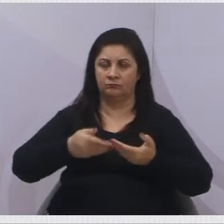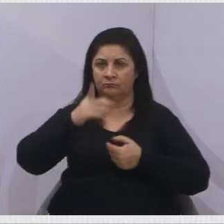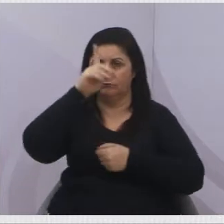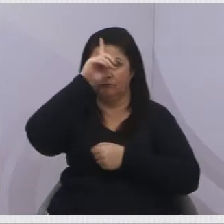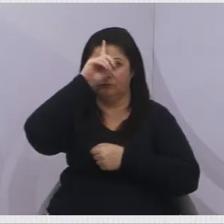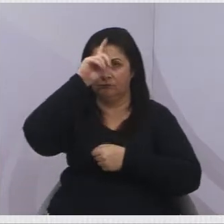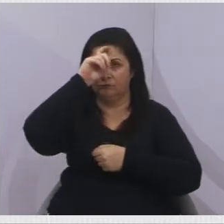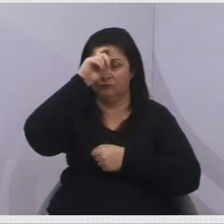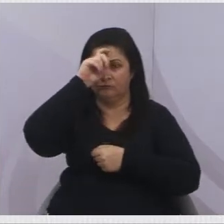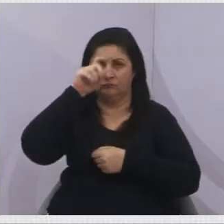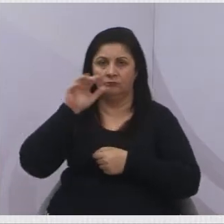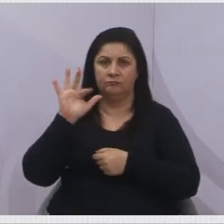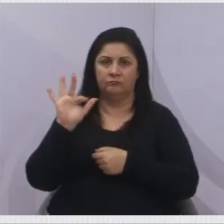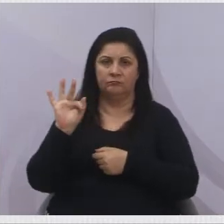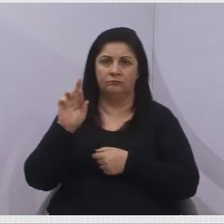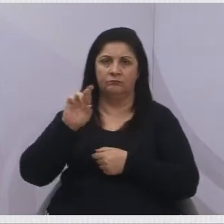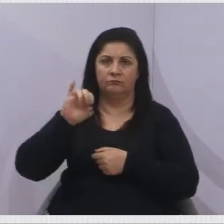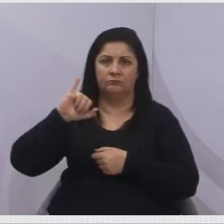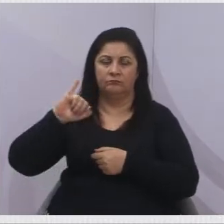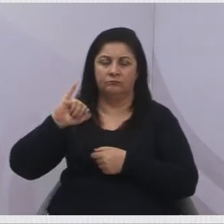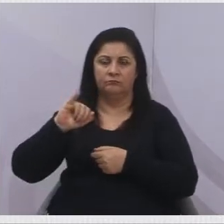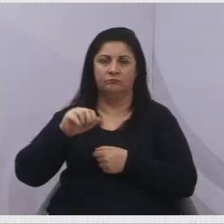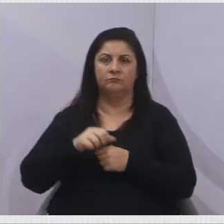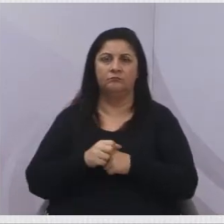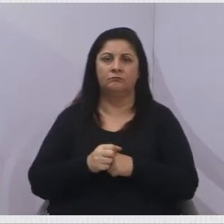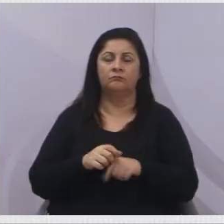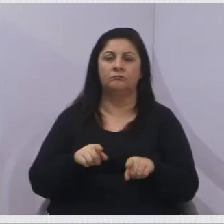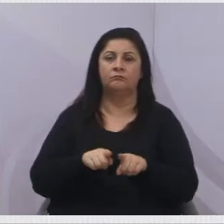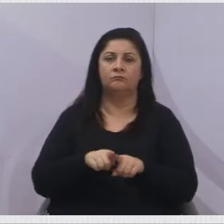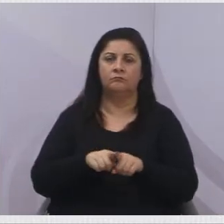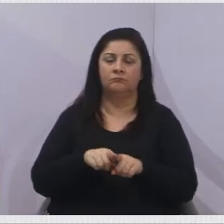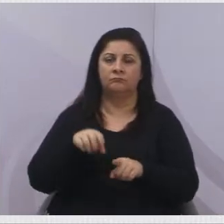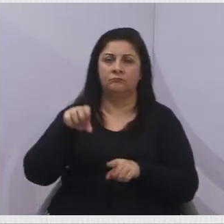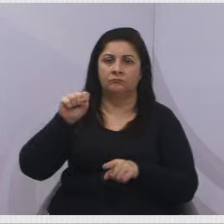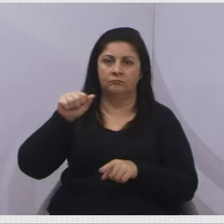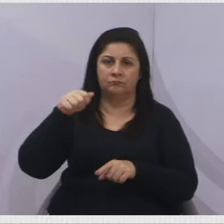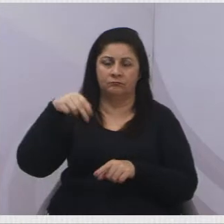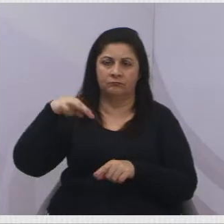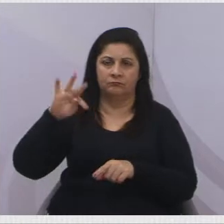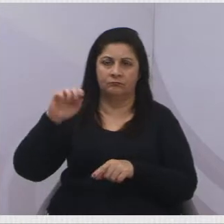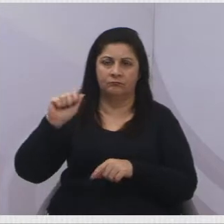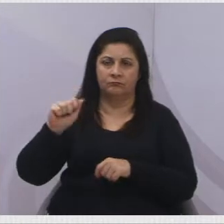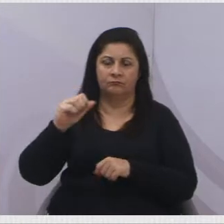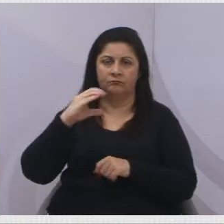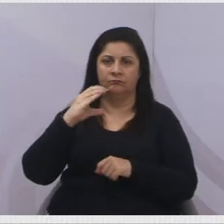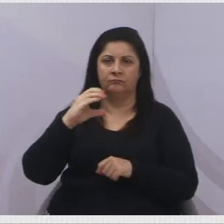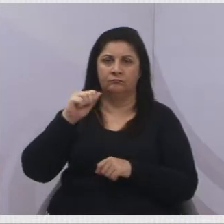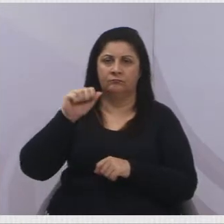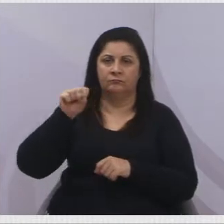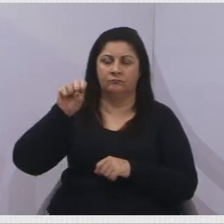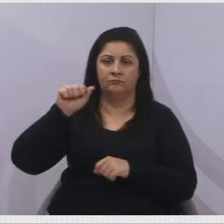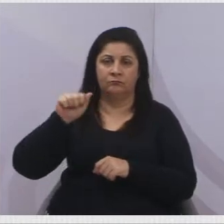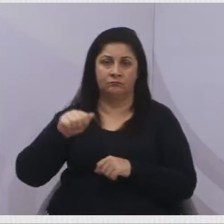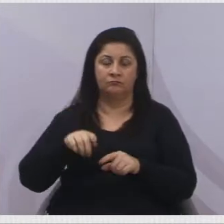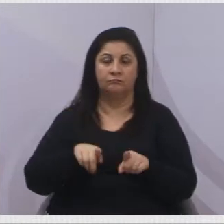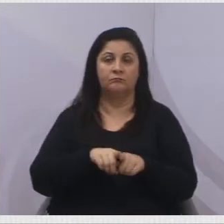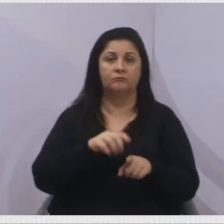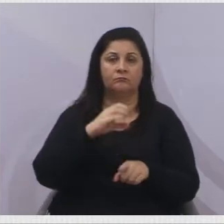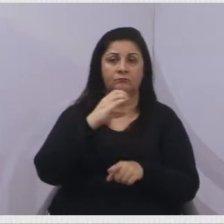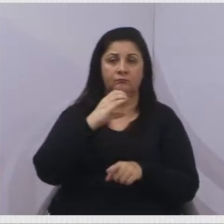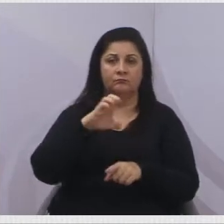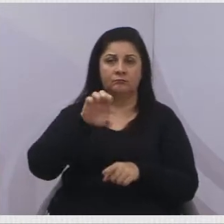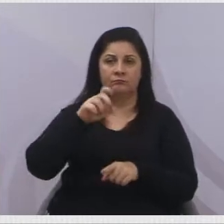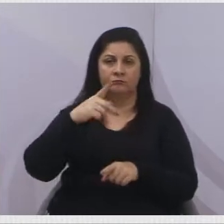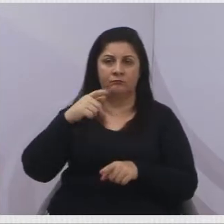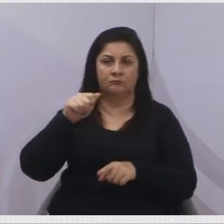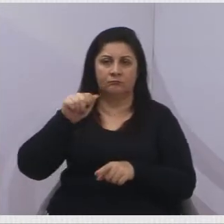ambulatorial, Hospital São Francisco e Santa Casa de Jacareí. CEPAC, com prestação de serviços ambulatoriais, e a